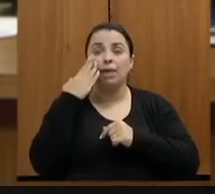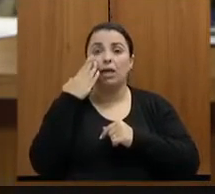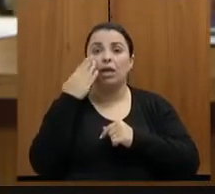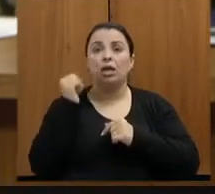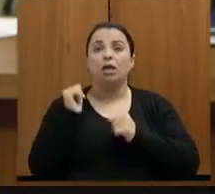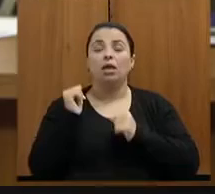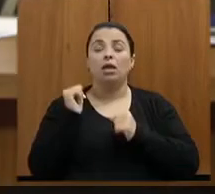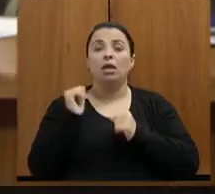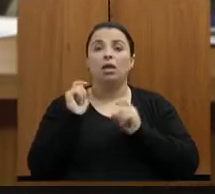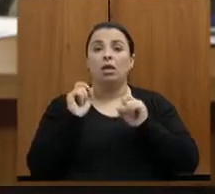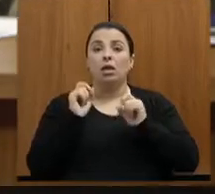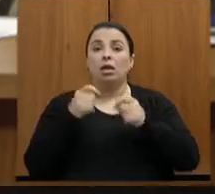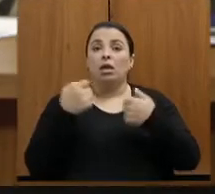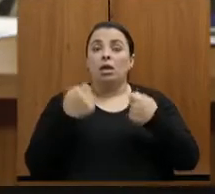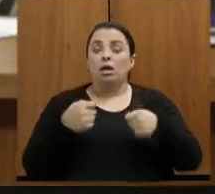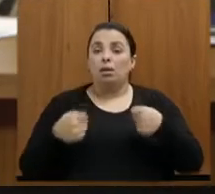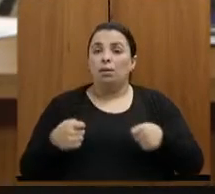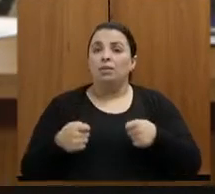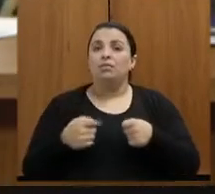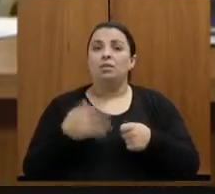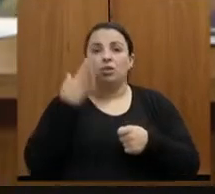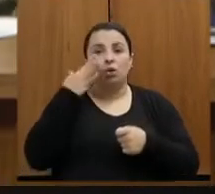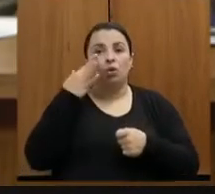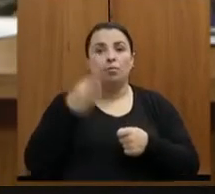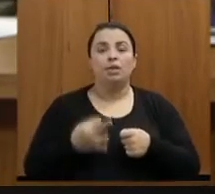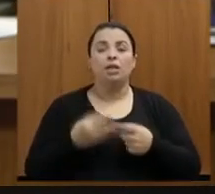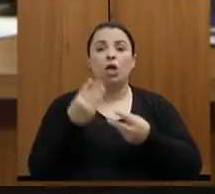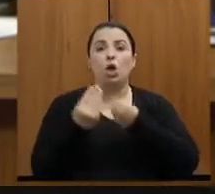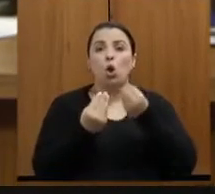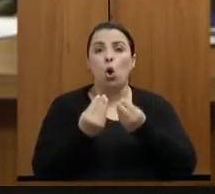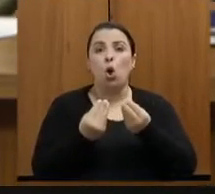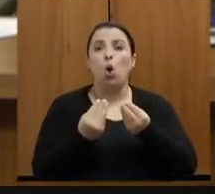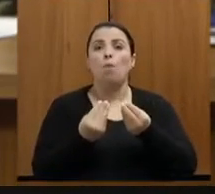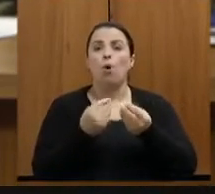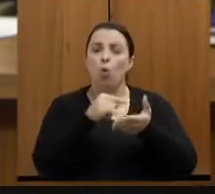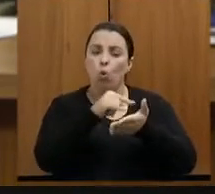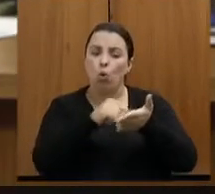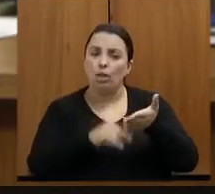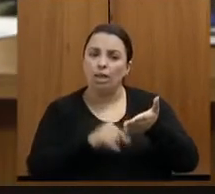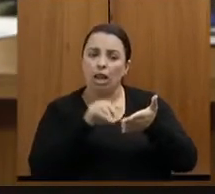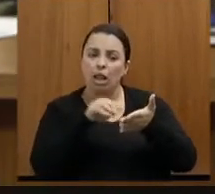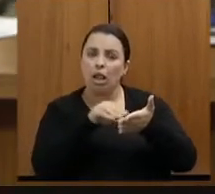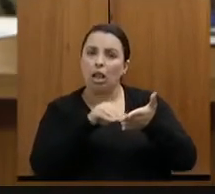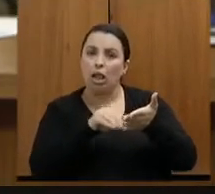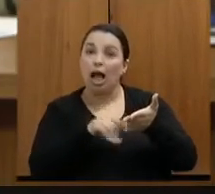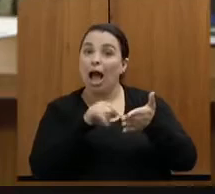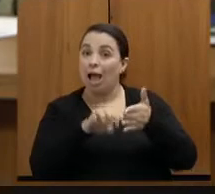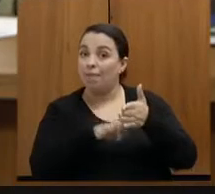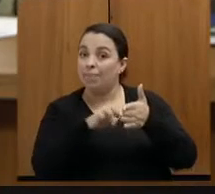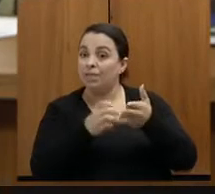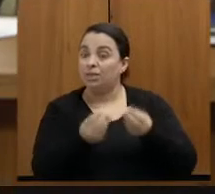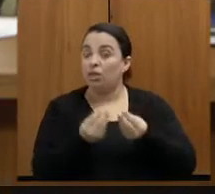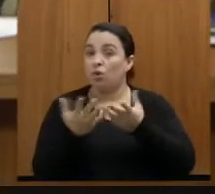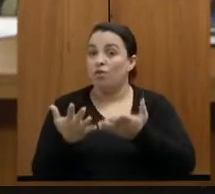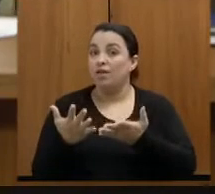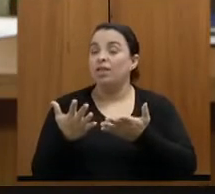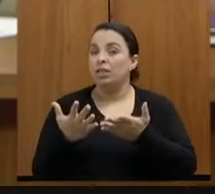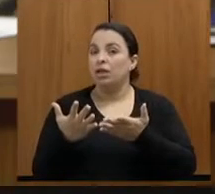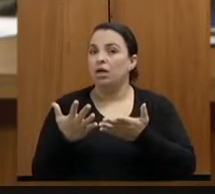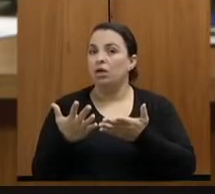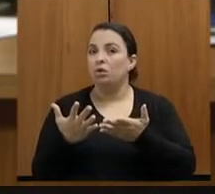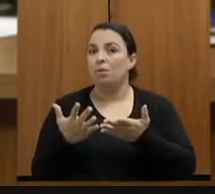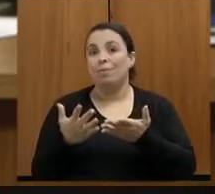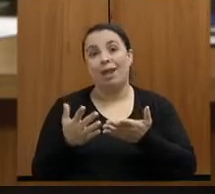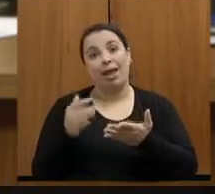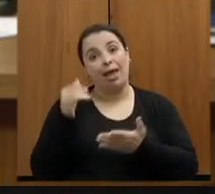às vezes, é necessário realmente entender bem o contrato, entender bem o histórico da empresa que está oferecendo o serviço, para não cair